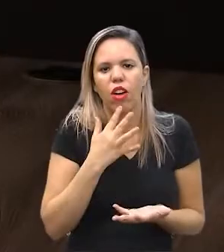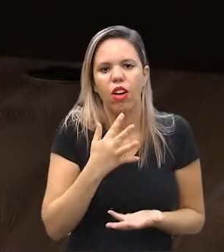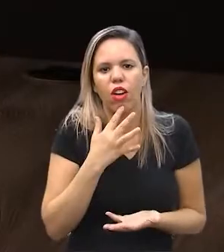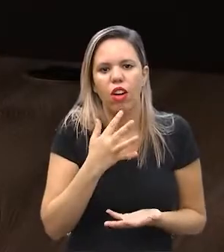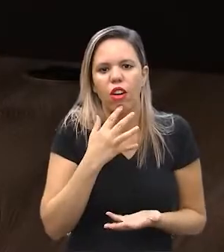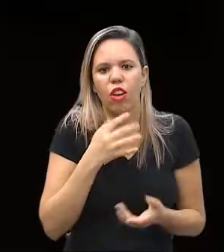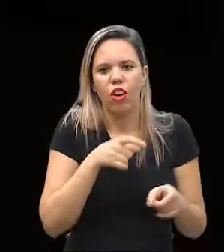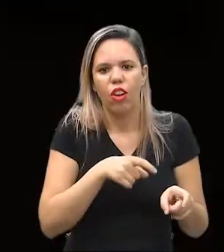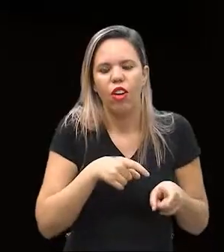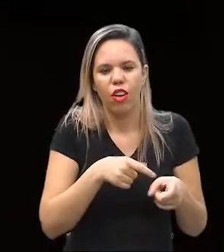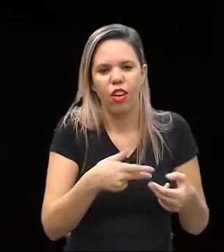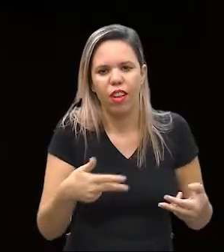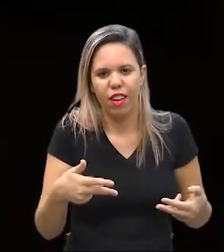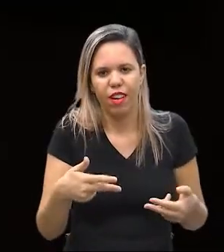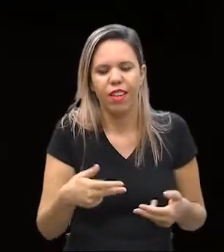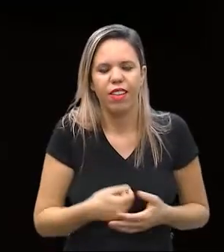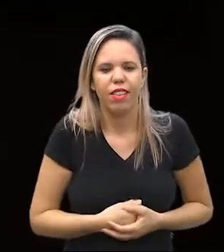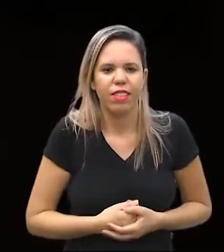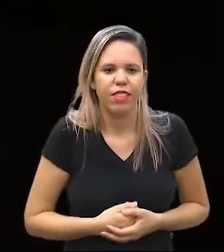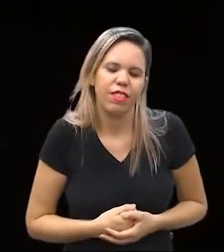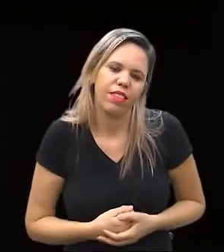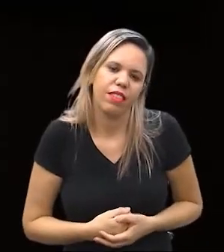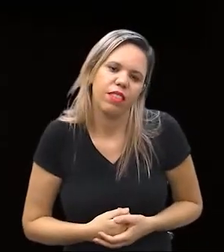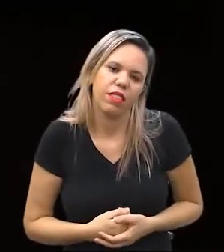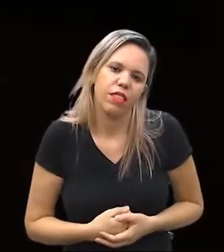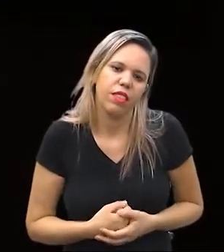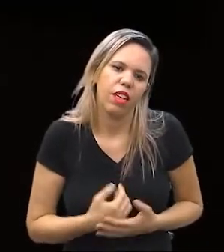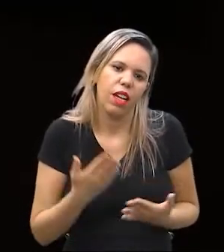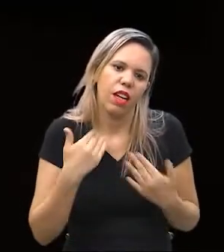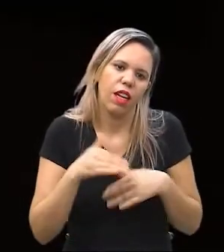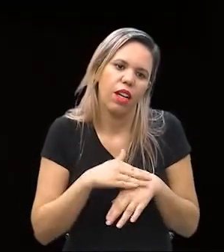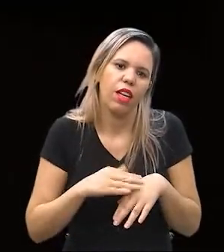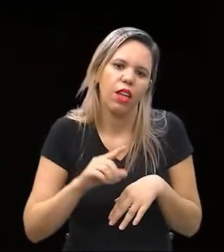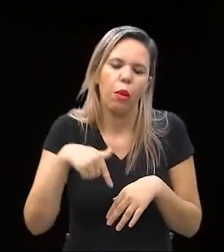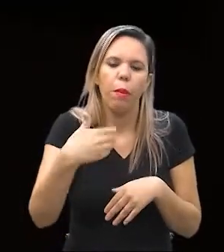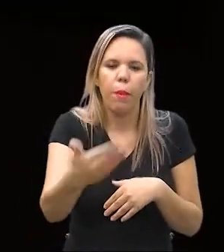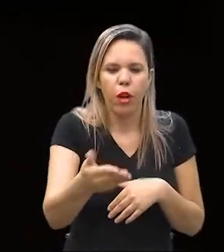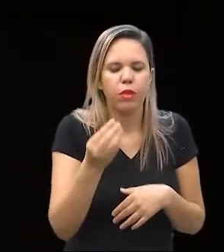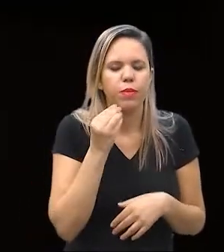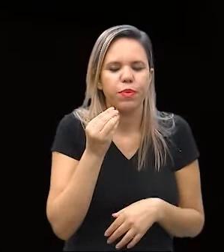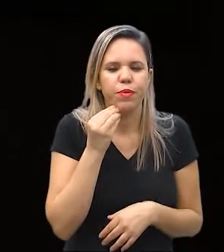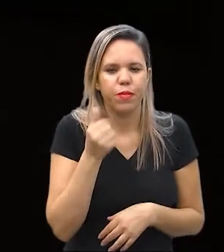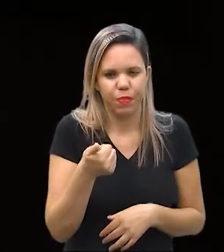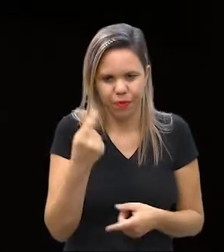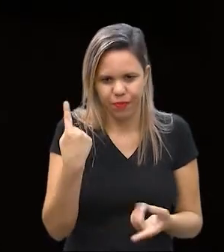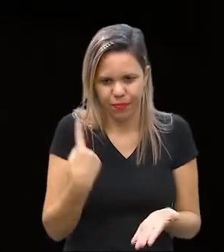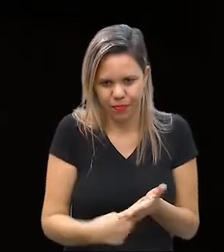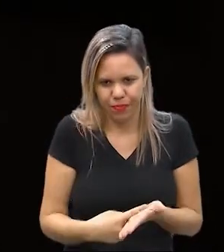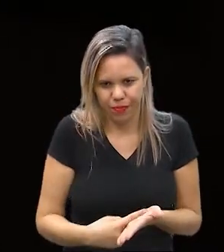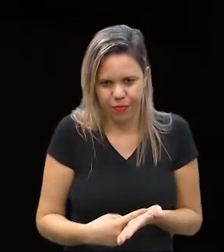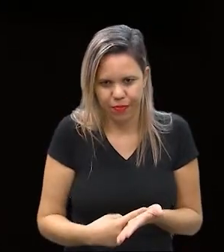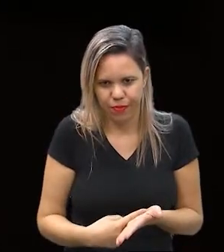as plantações, né? Mas aí a gente vai conversar Perfeito. sobre isso numa próxima oportunidade, combinado?